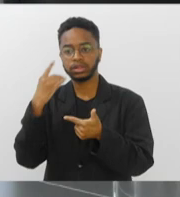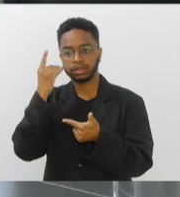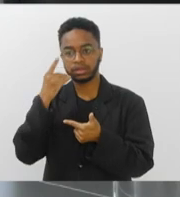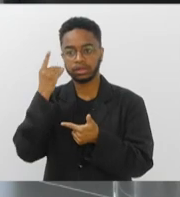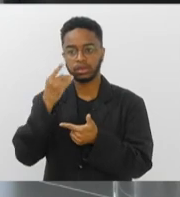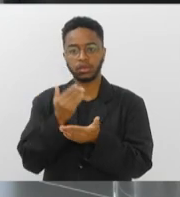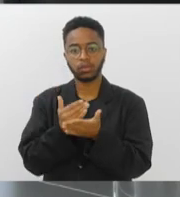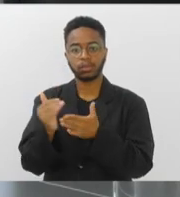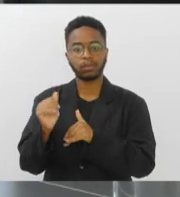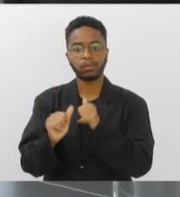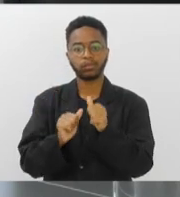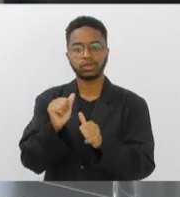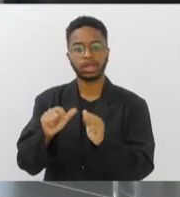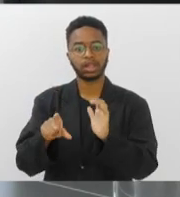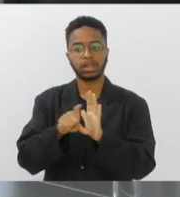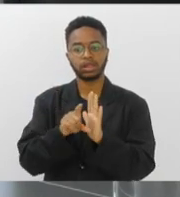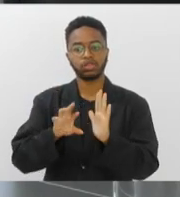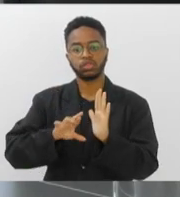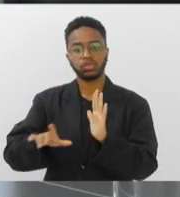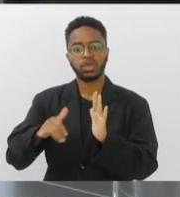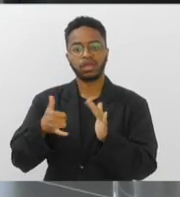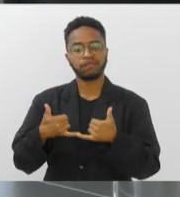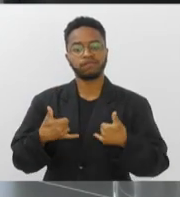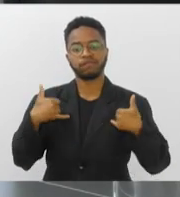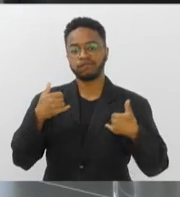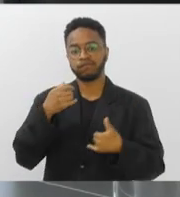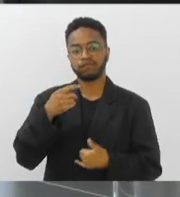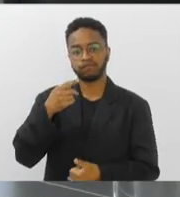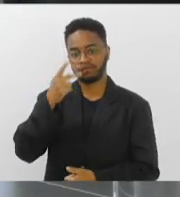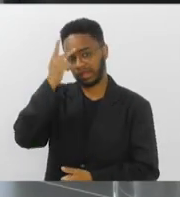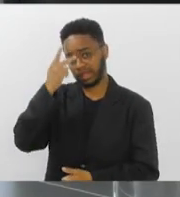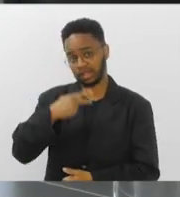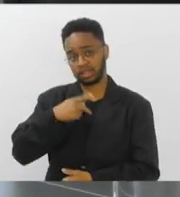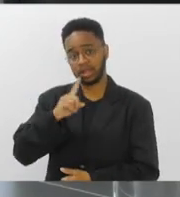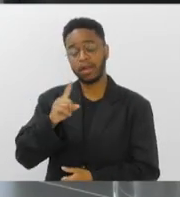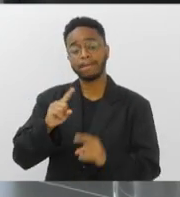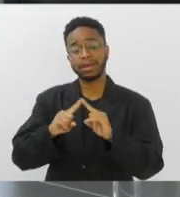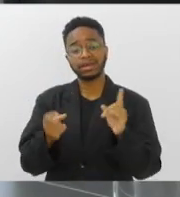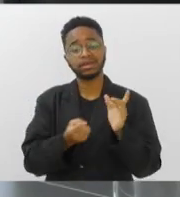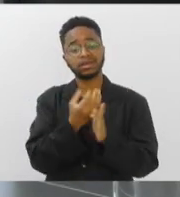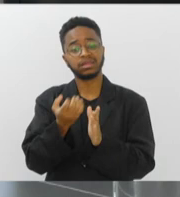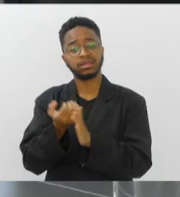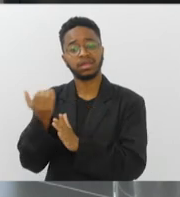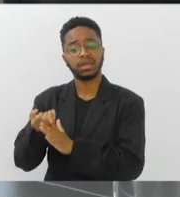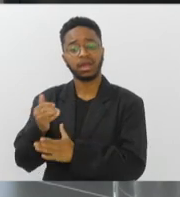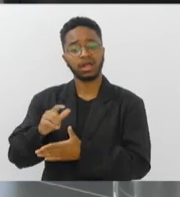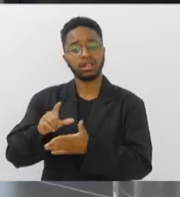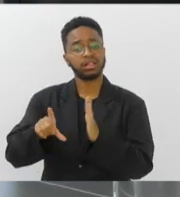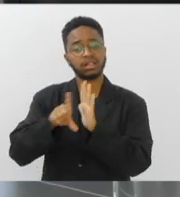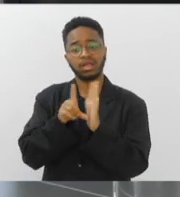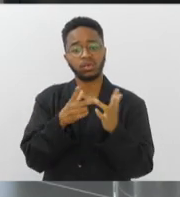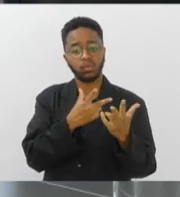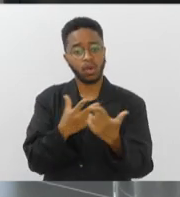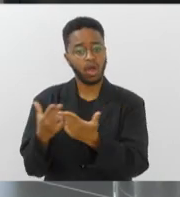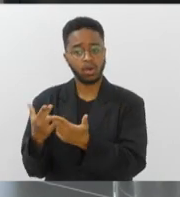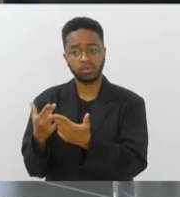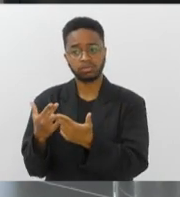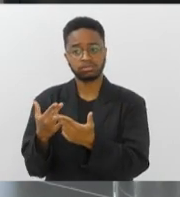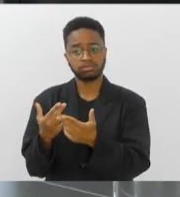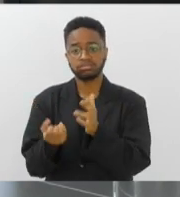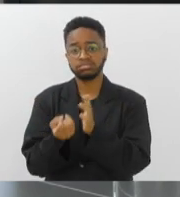a alterar. E aí não é nenhum exercício de vaidade, não, mas comece a alterar e chover no molhado, produzindo um volume absurdo de leis